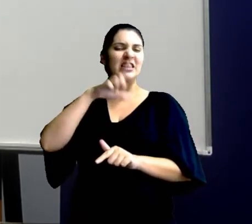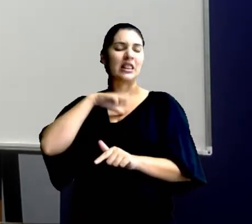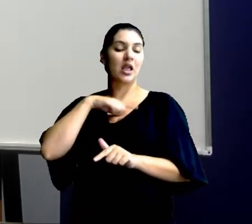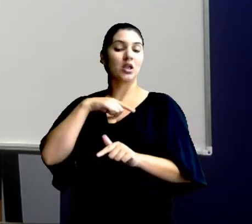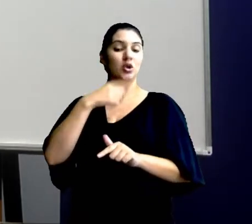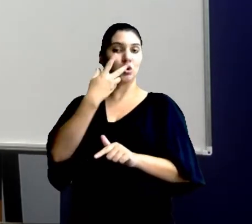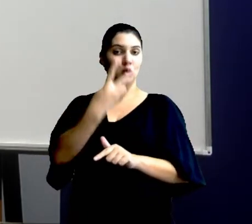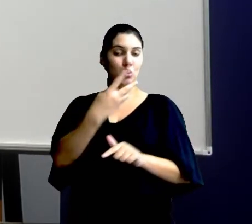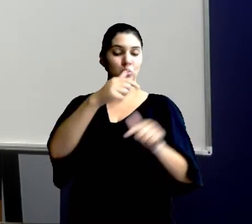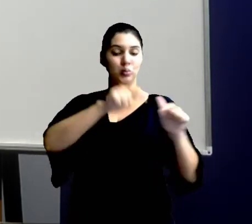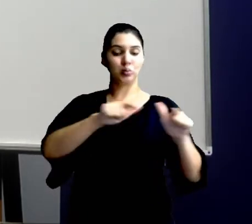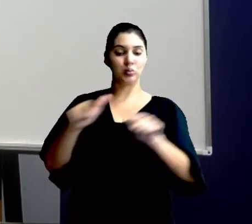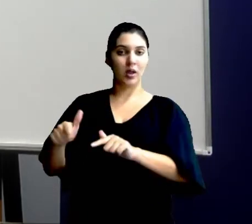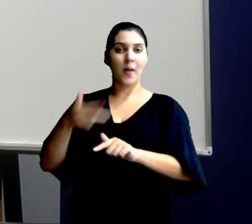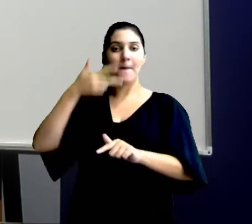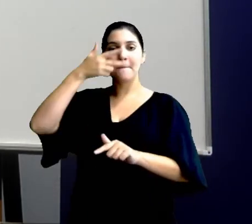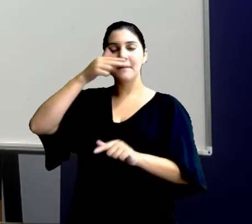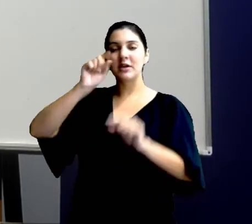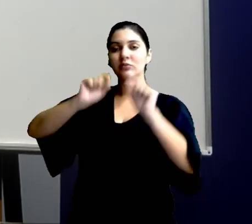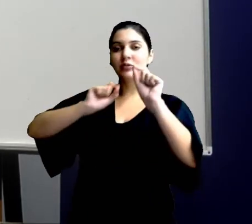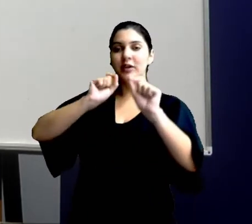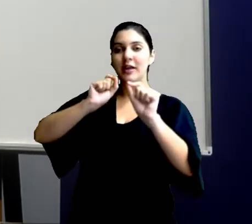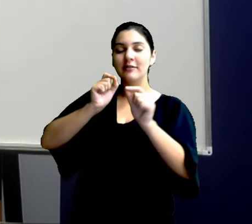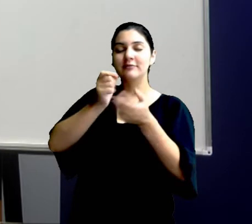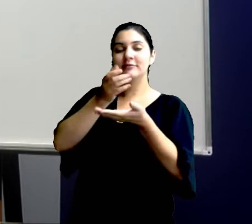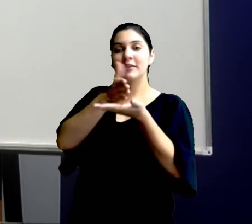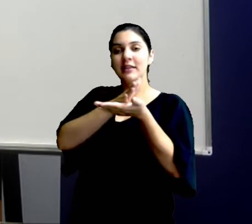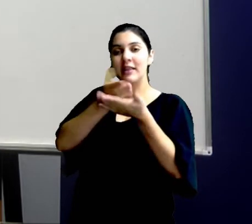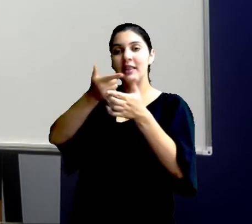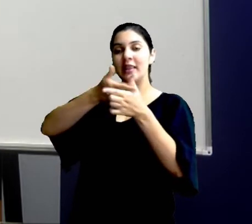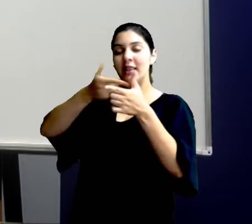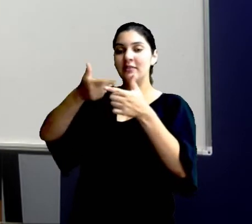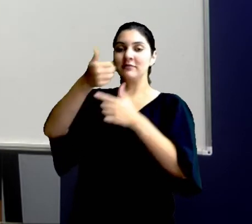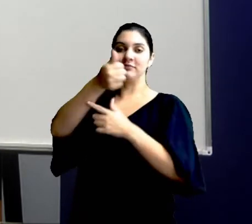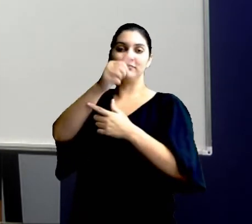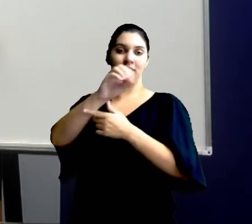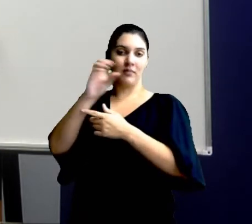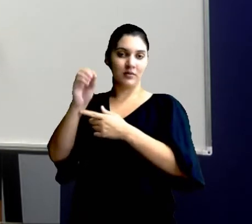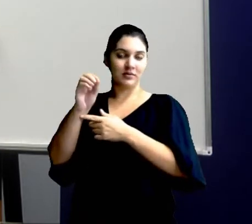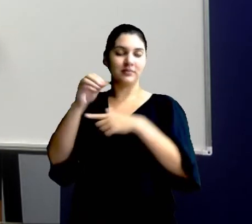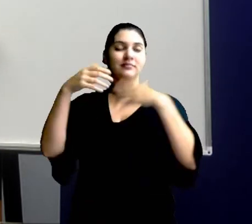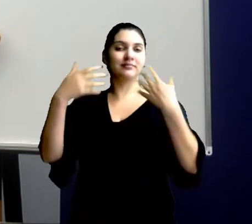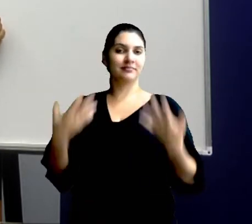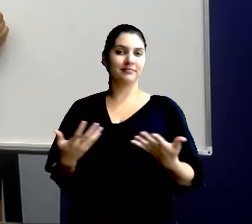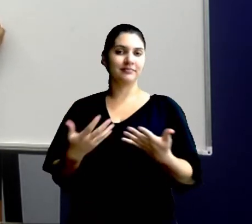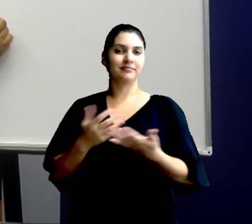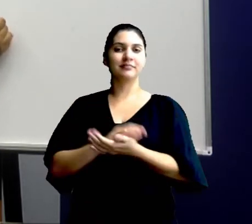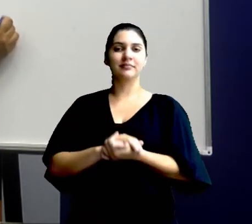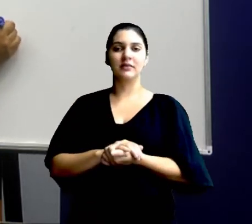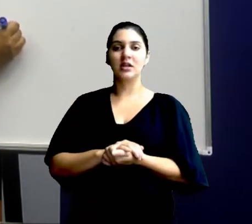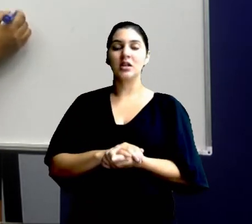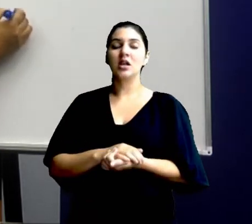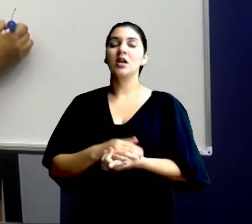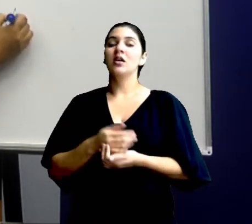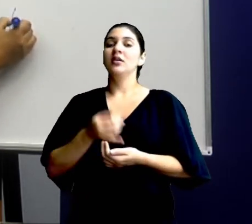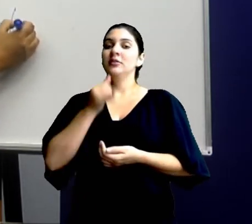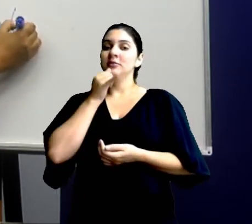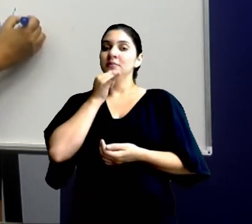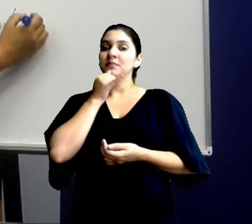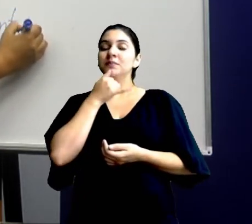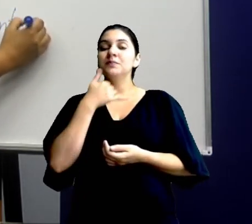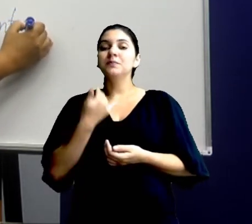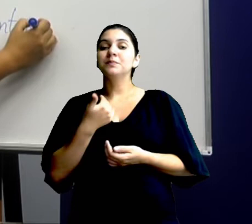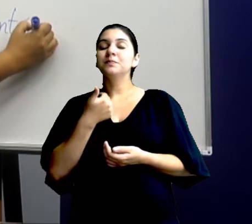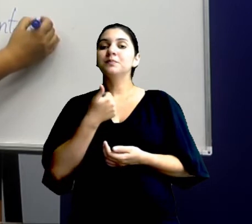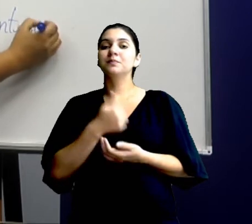2 casinhas, é o mesmo que dividido por 100. Então, é um